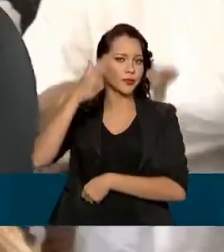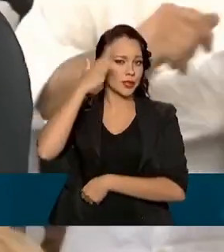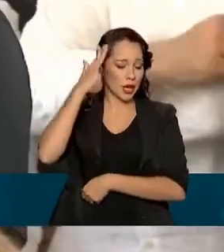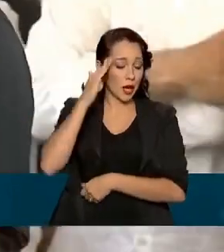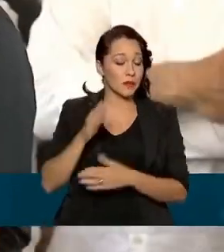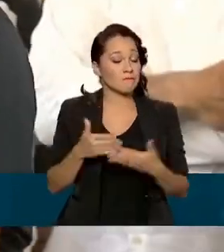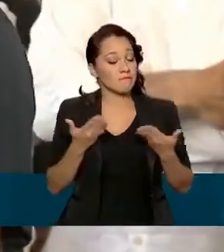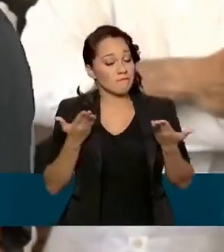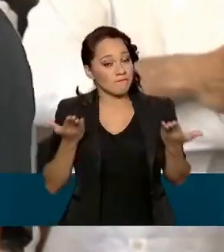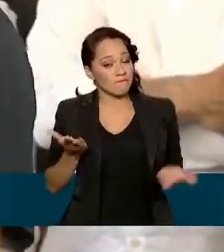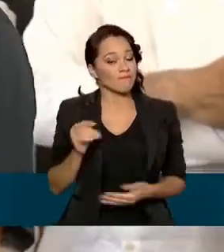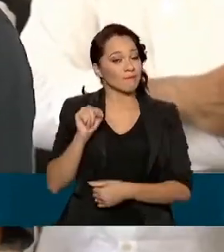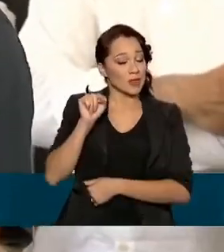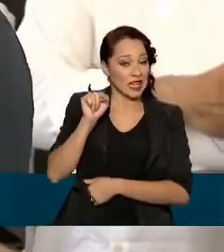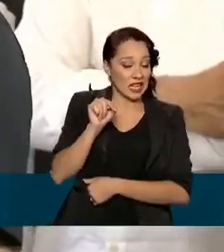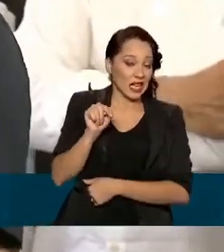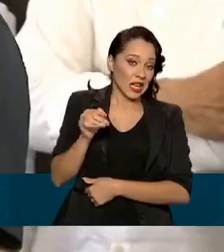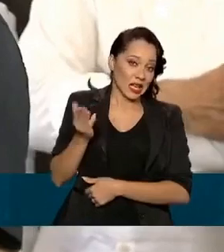Então,